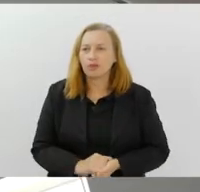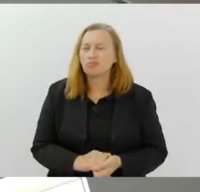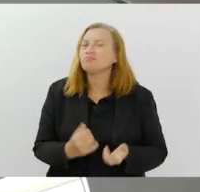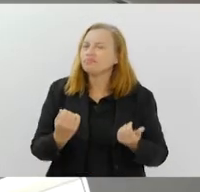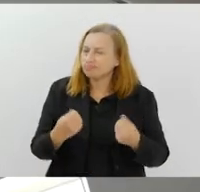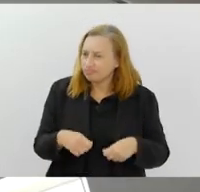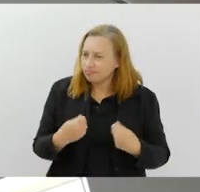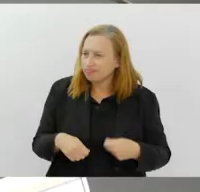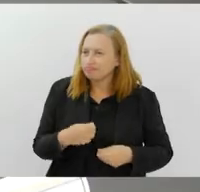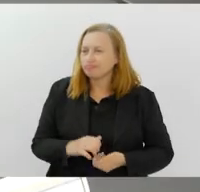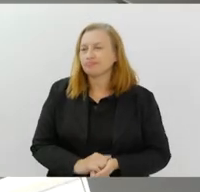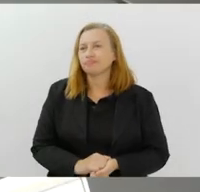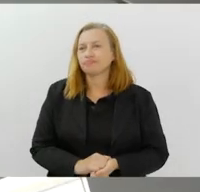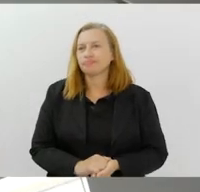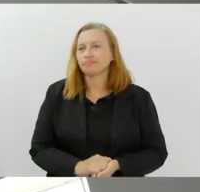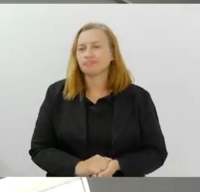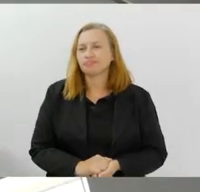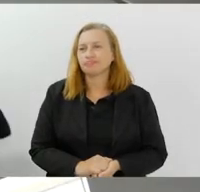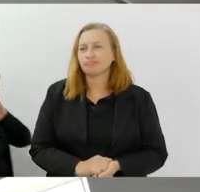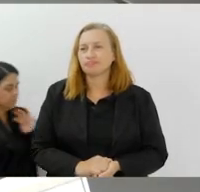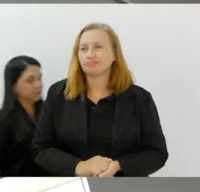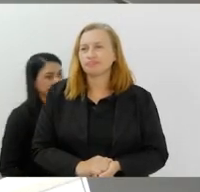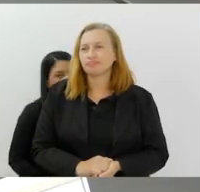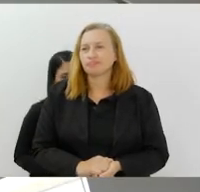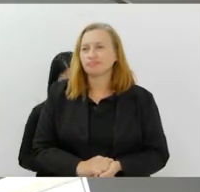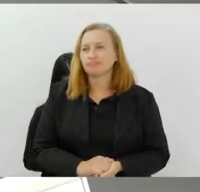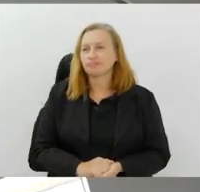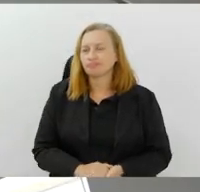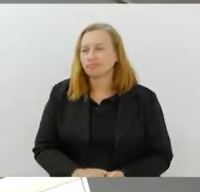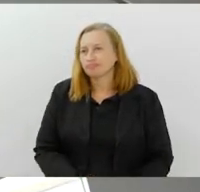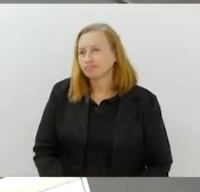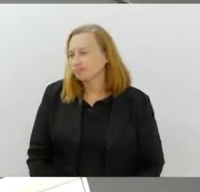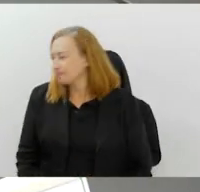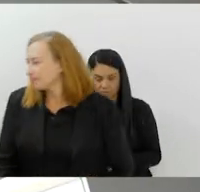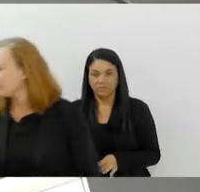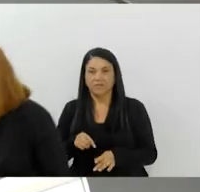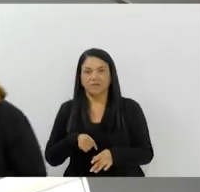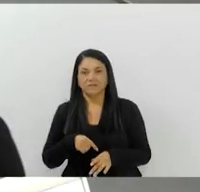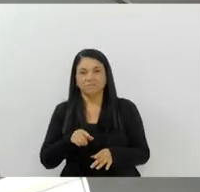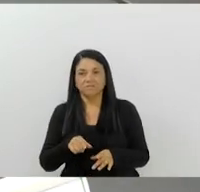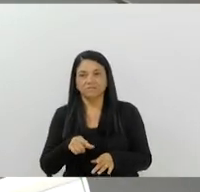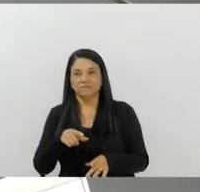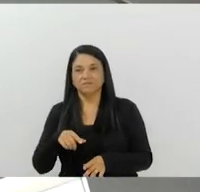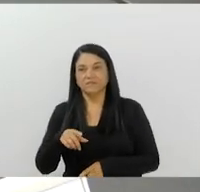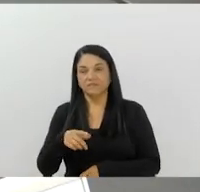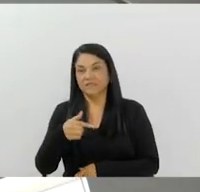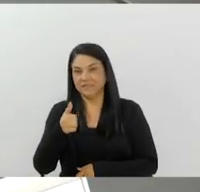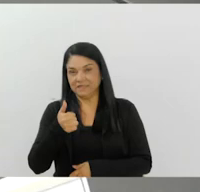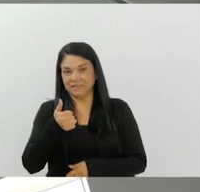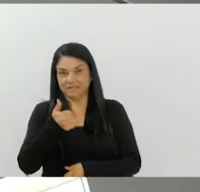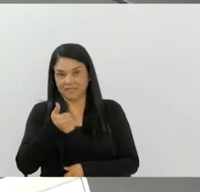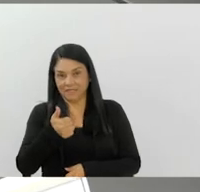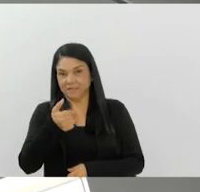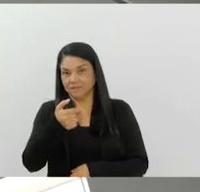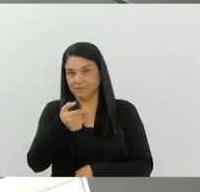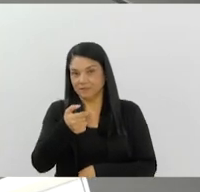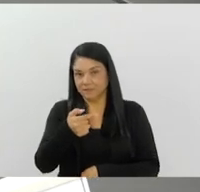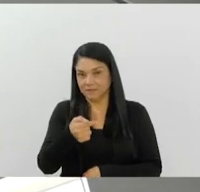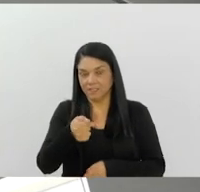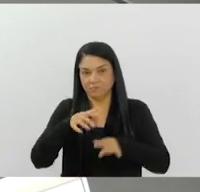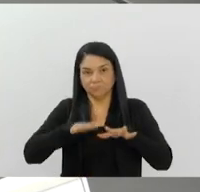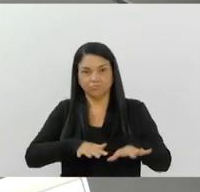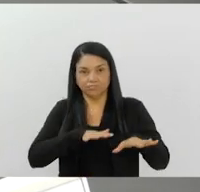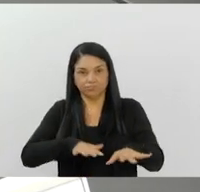necessário Afinal de conta daqui a pouco nós vamos ter a 17ª caminhada contra intolerancia